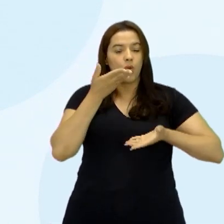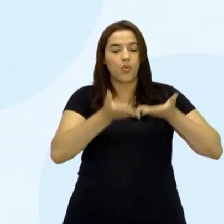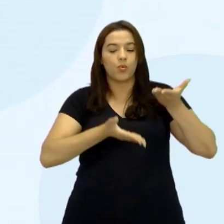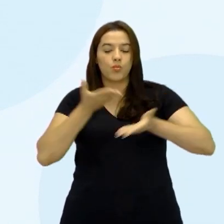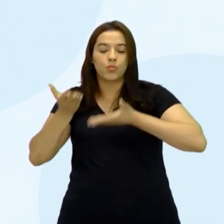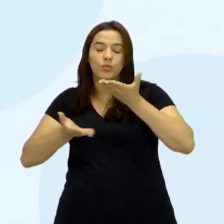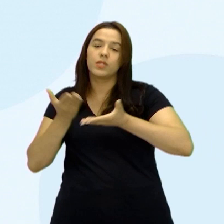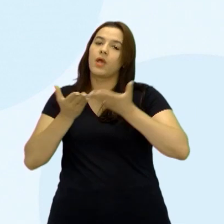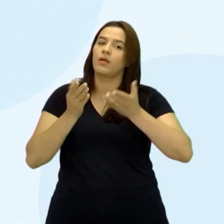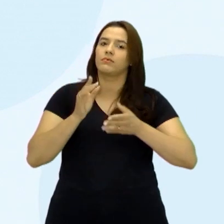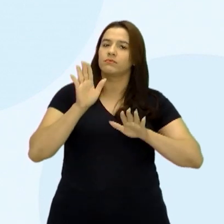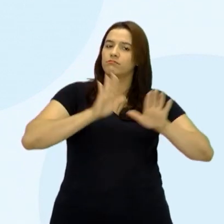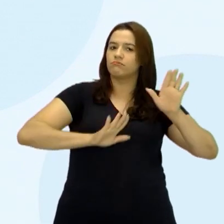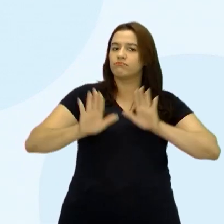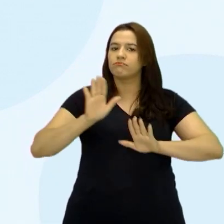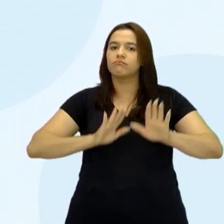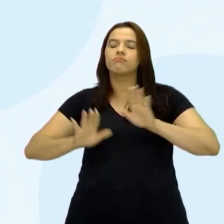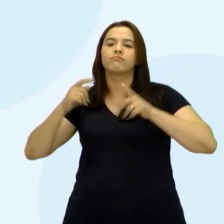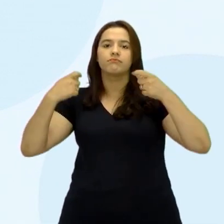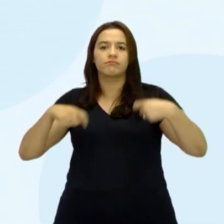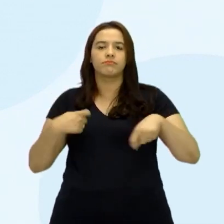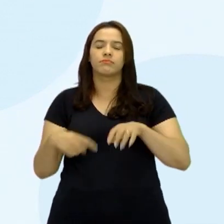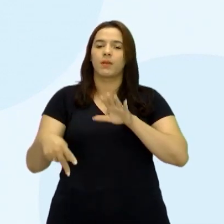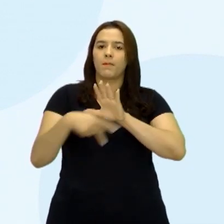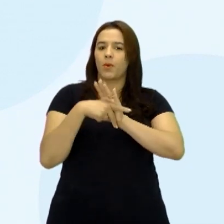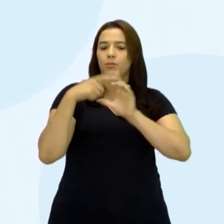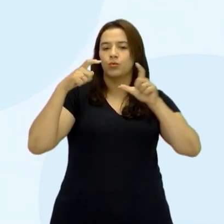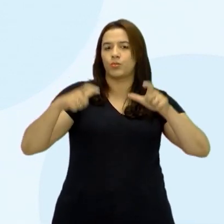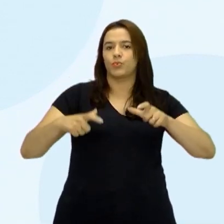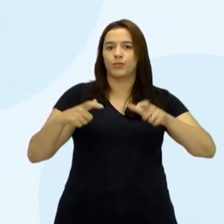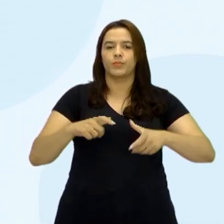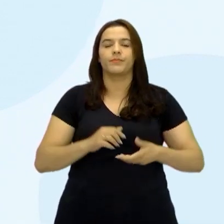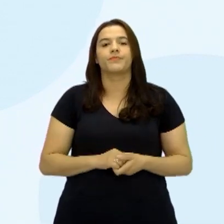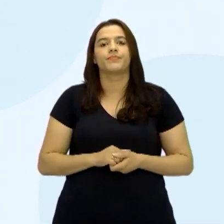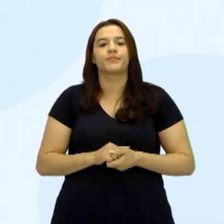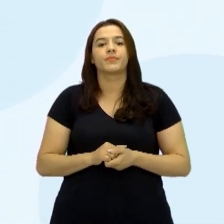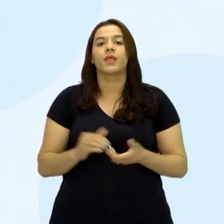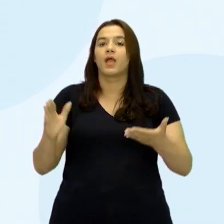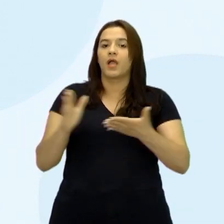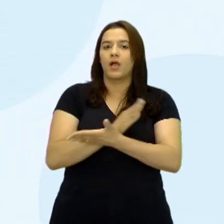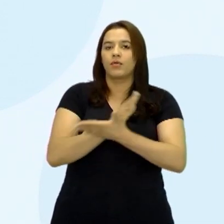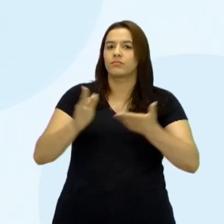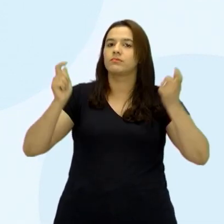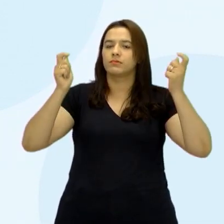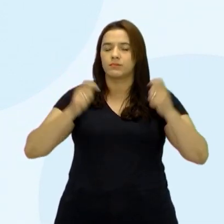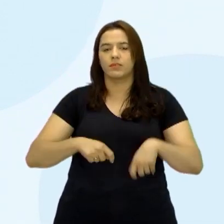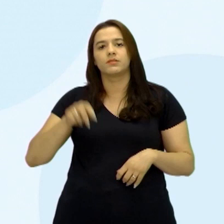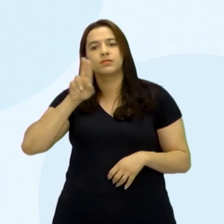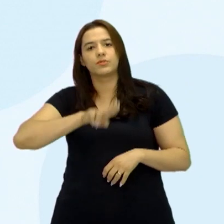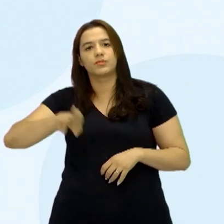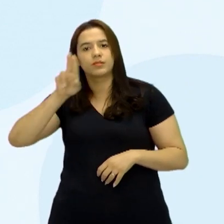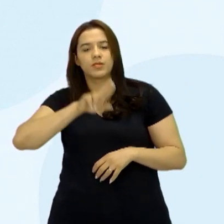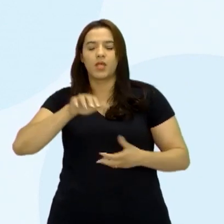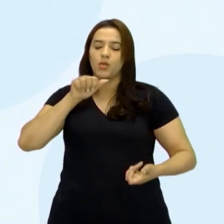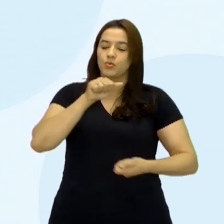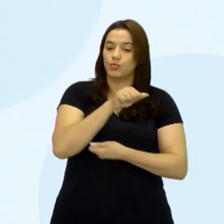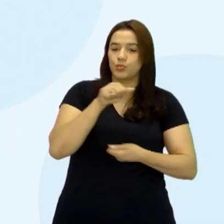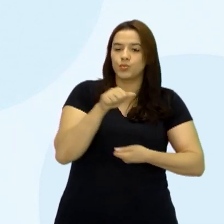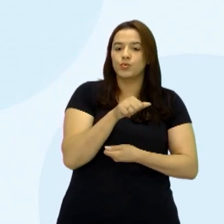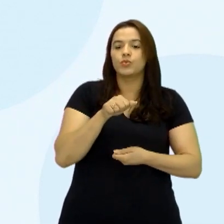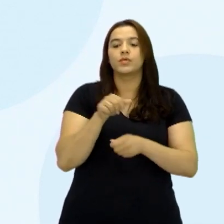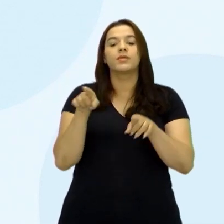sua fragilidade e particularidades, e aqueles que podem ser utilizadas de forma sustentável